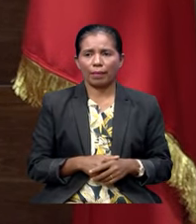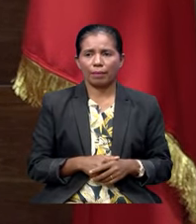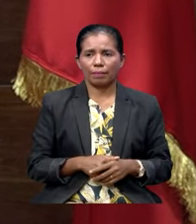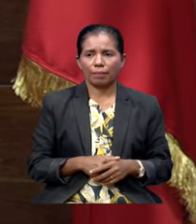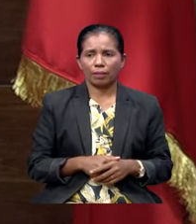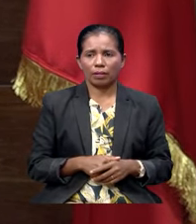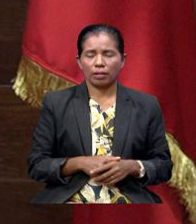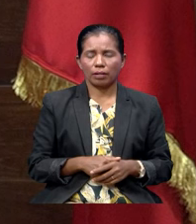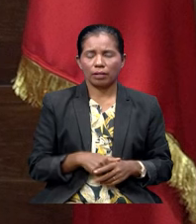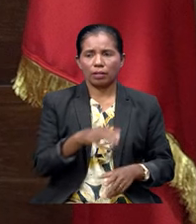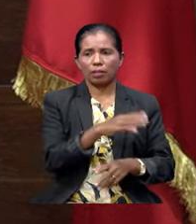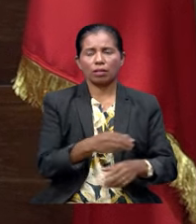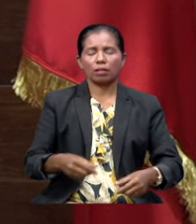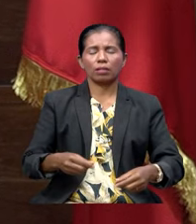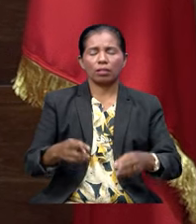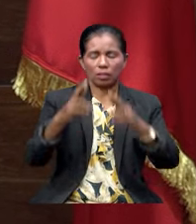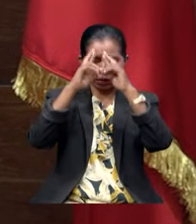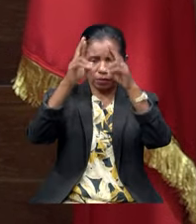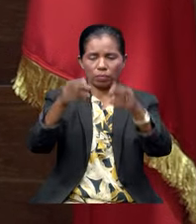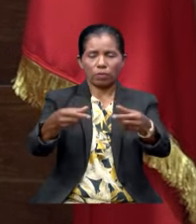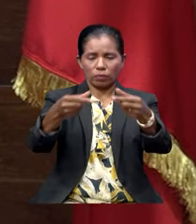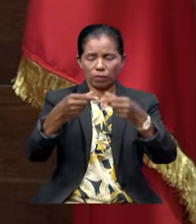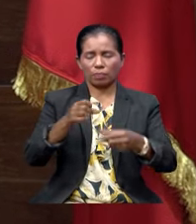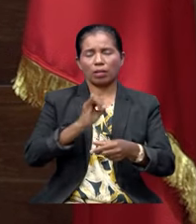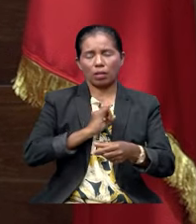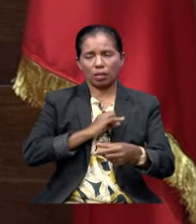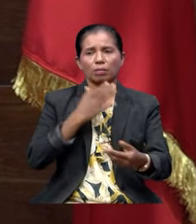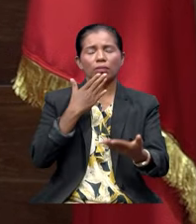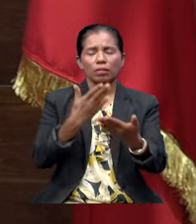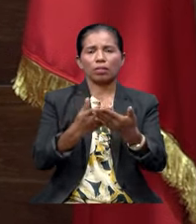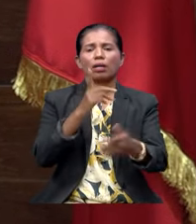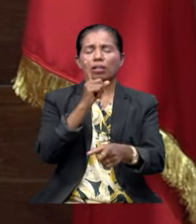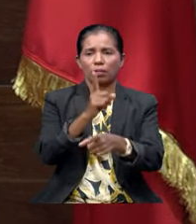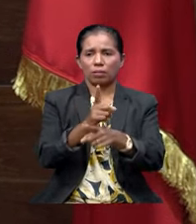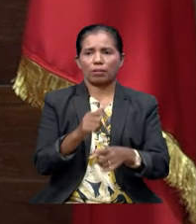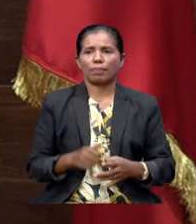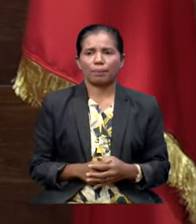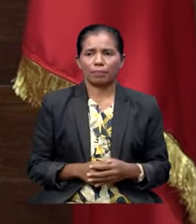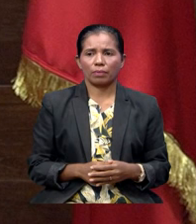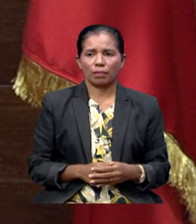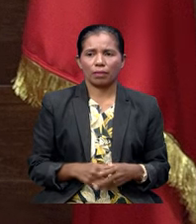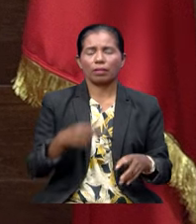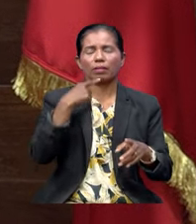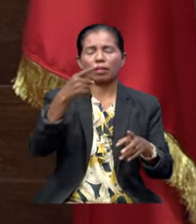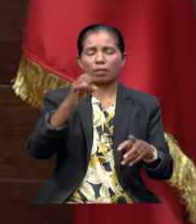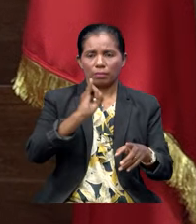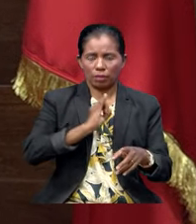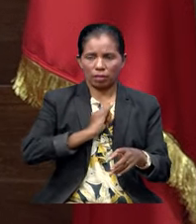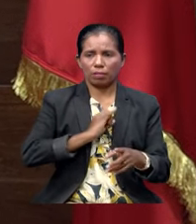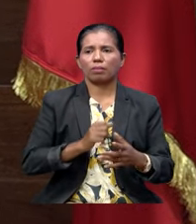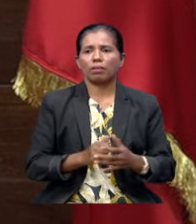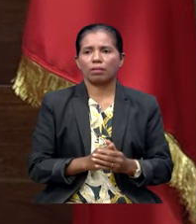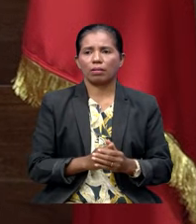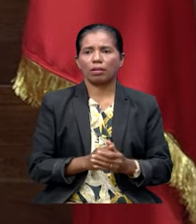Recepção, não é? Foi bau, ala bau, dia que te teve. E minha tete bau. A